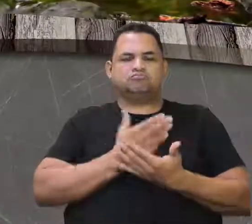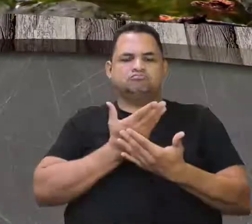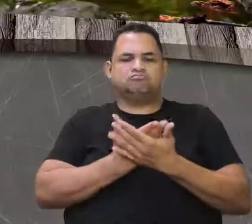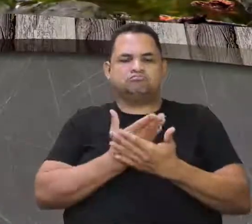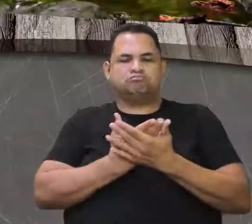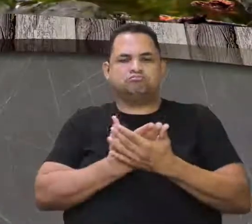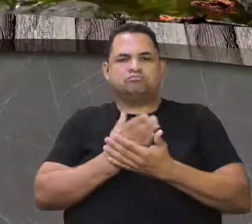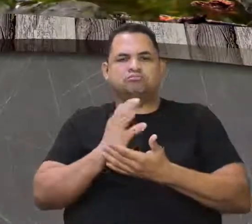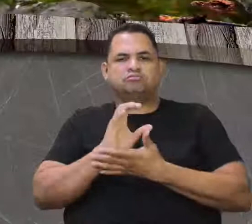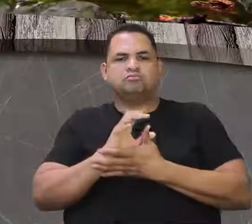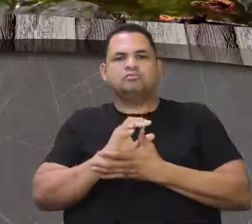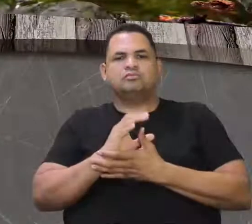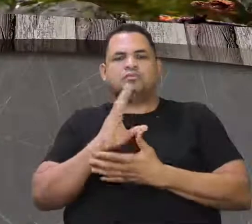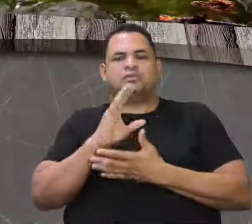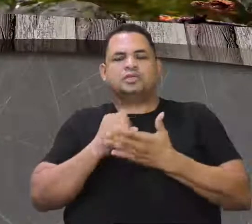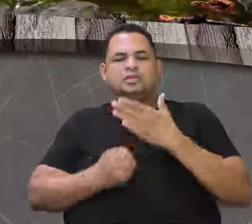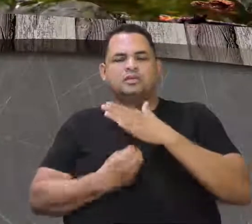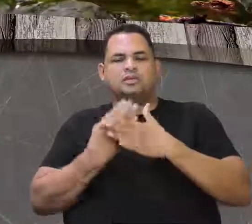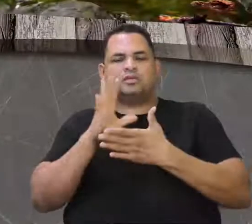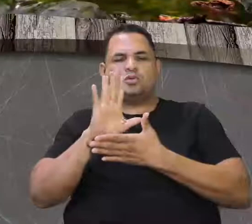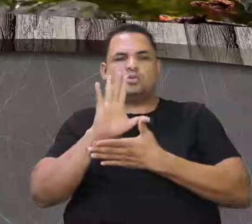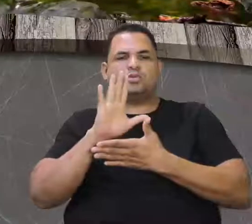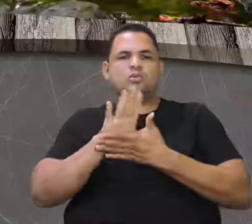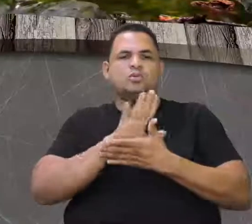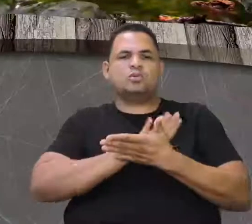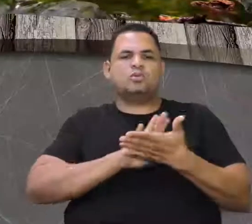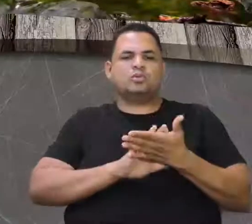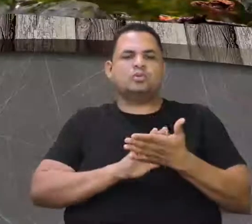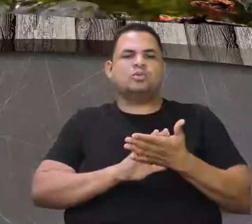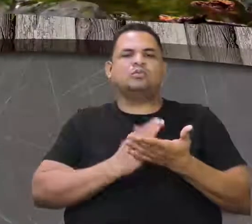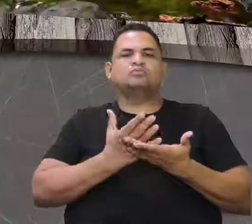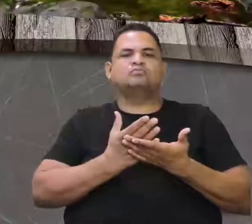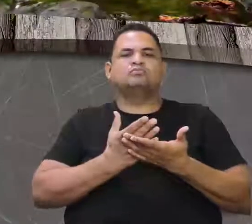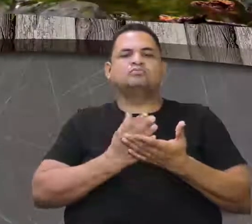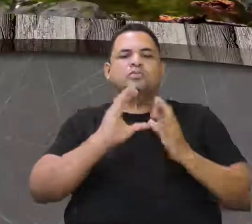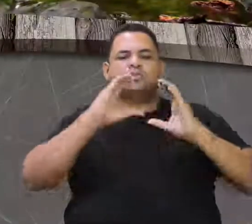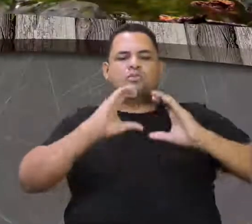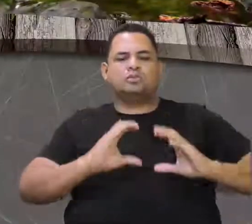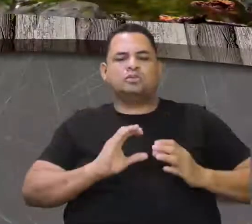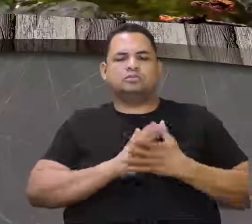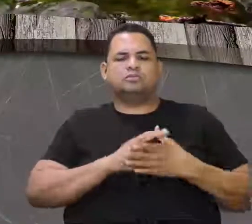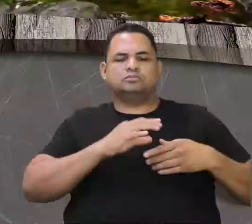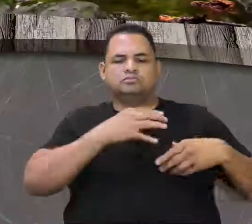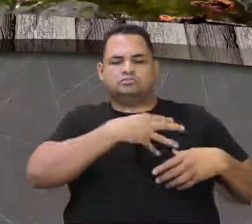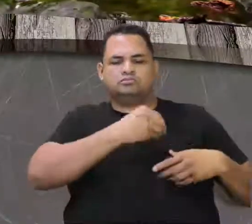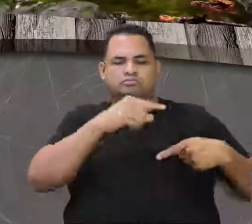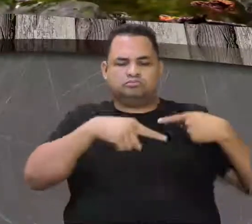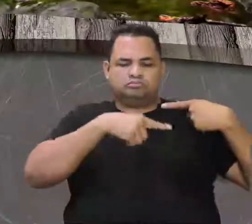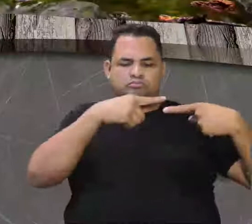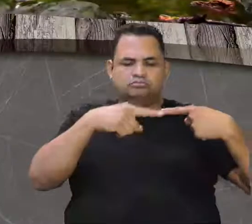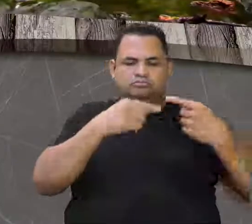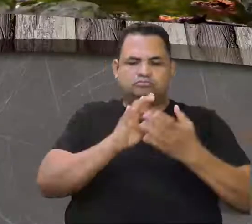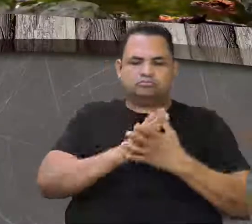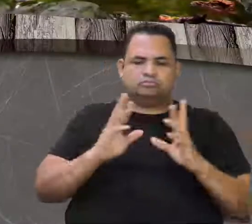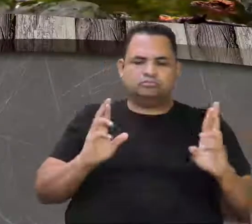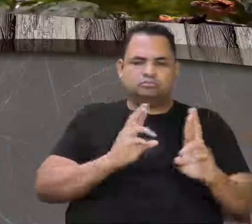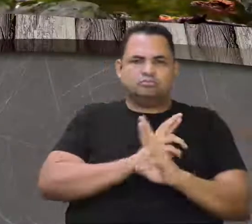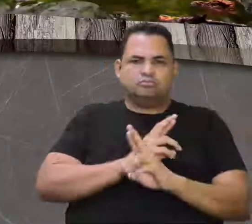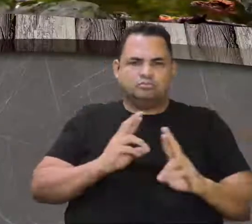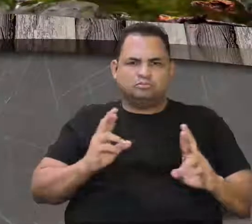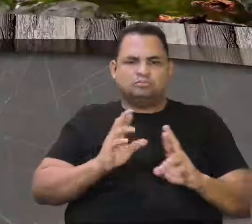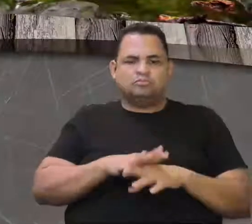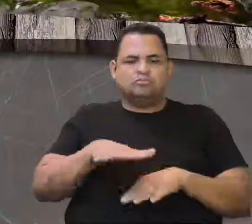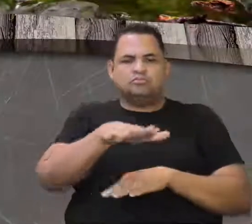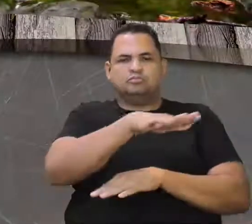né? Comportamento, reprodução, a interação deles com outros indivíduos de outras espécies e as